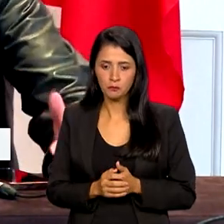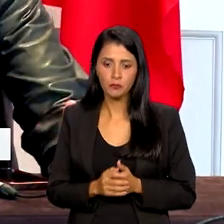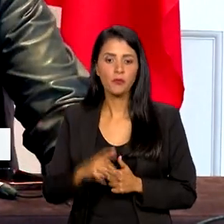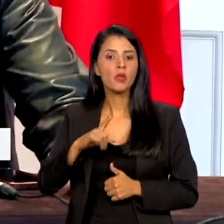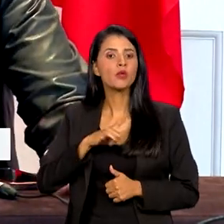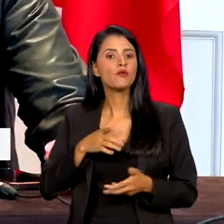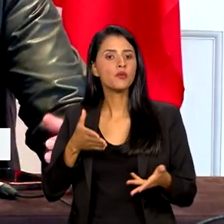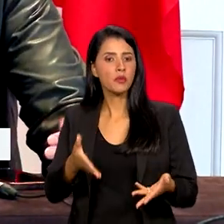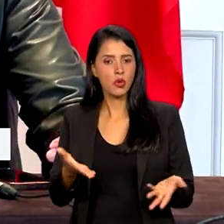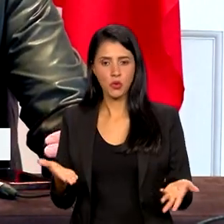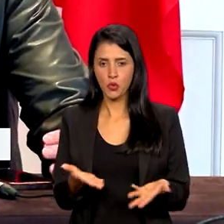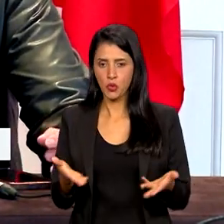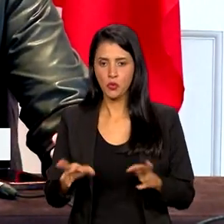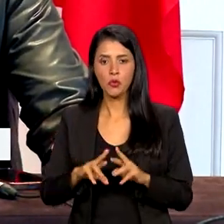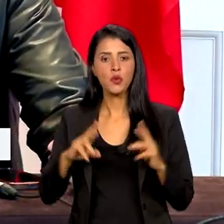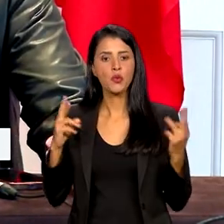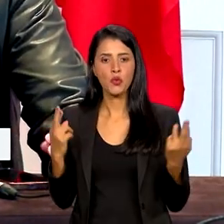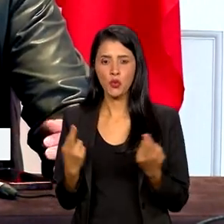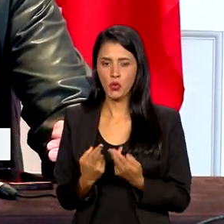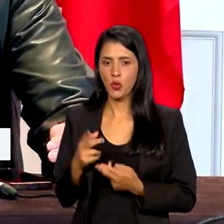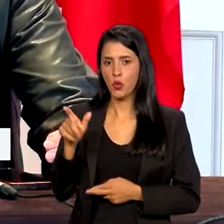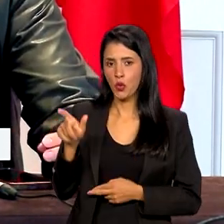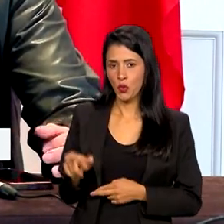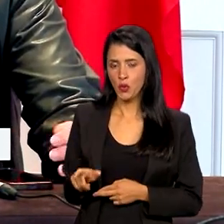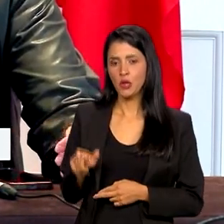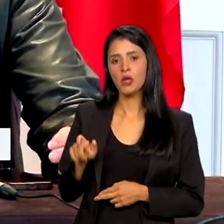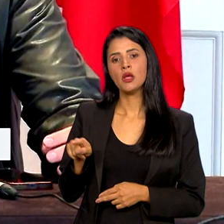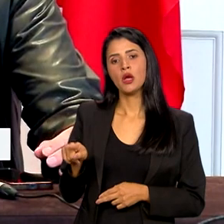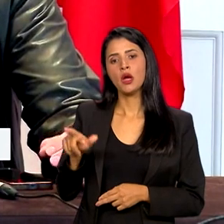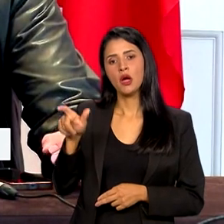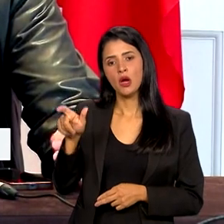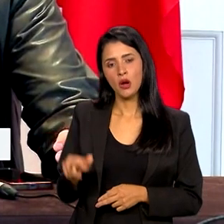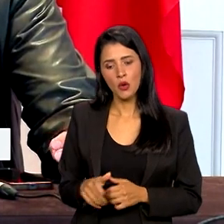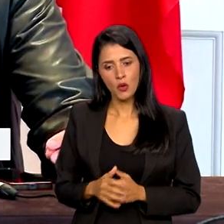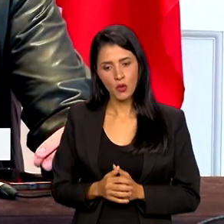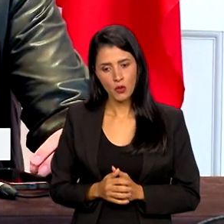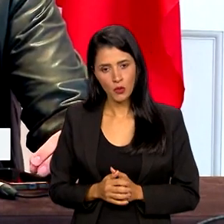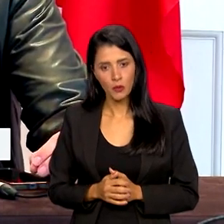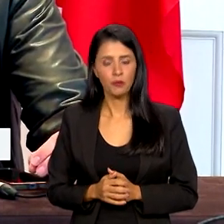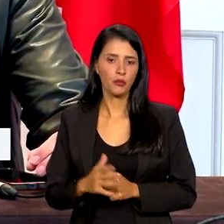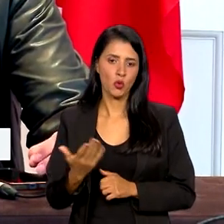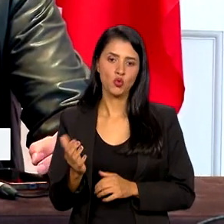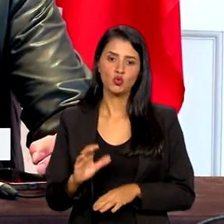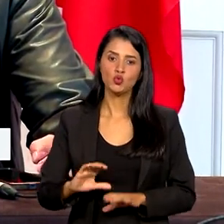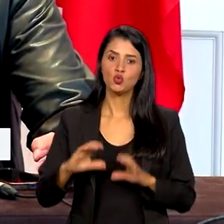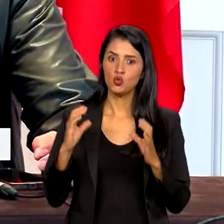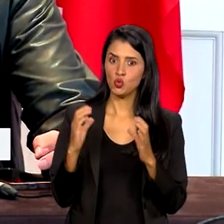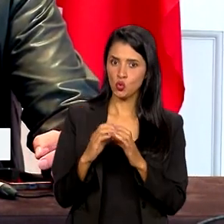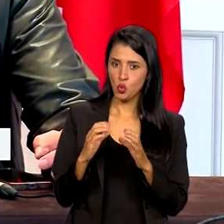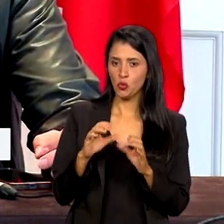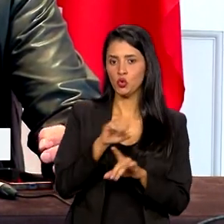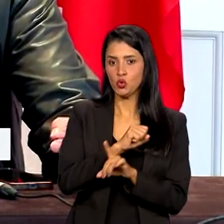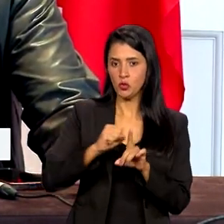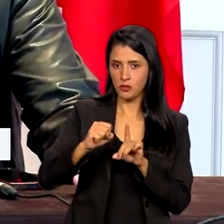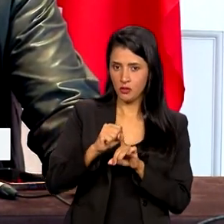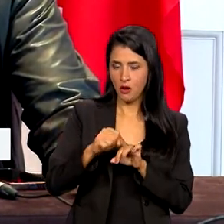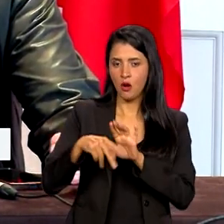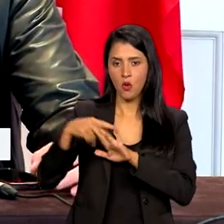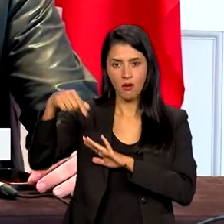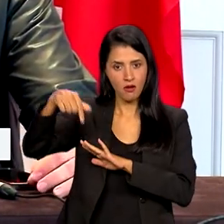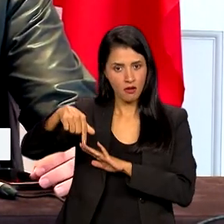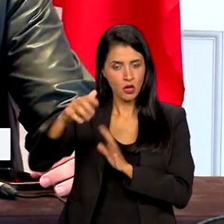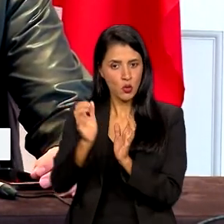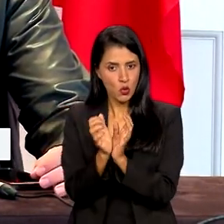tivemos agora uma reunião com os movimentos sociais aqui de